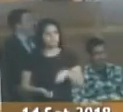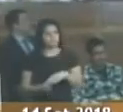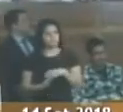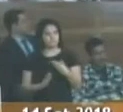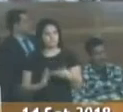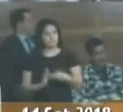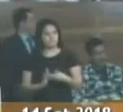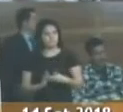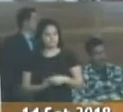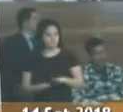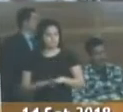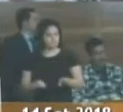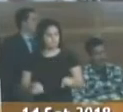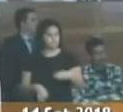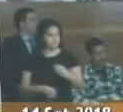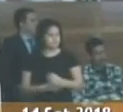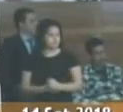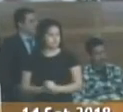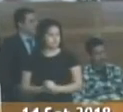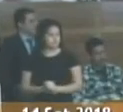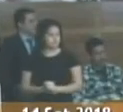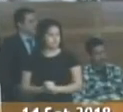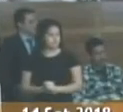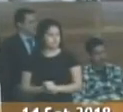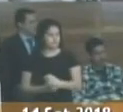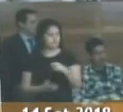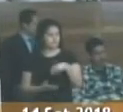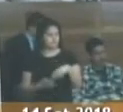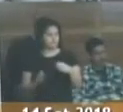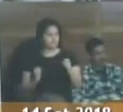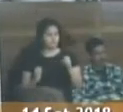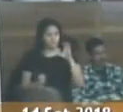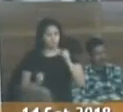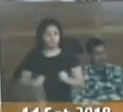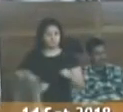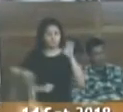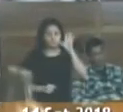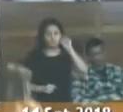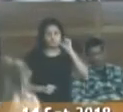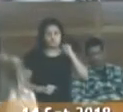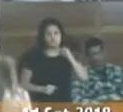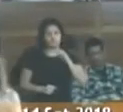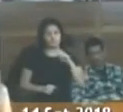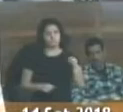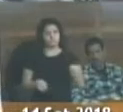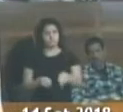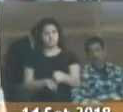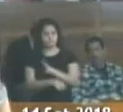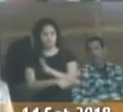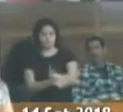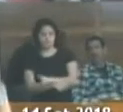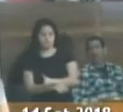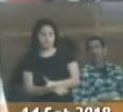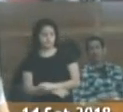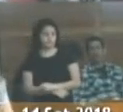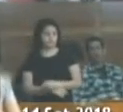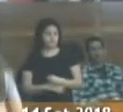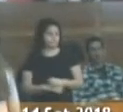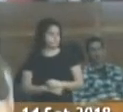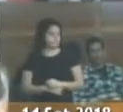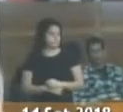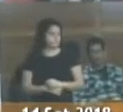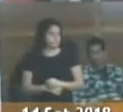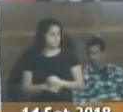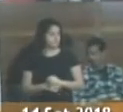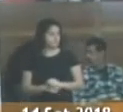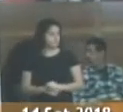os presentes. Estamos aqui hoje para poder ouvi-los, né, e procurar somar esforços aí para